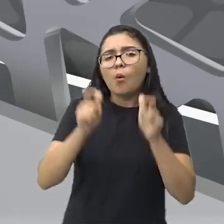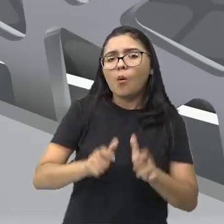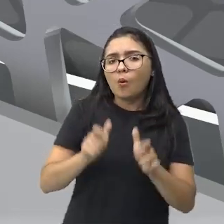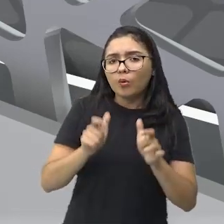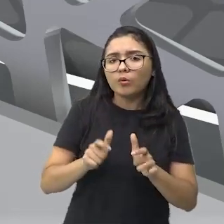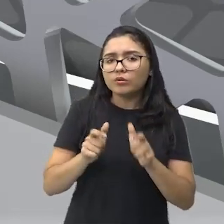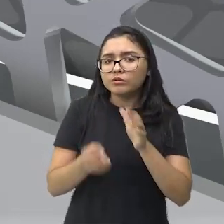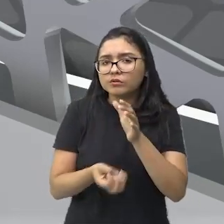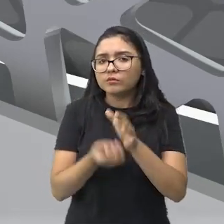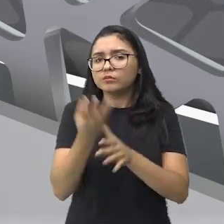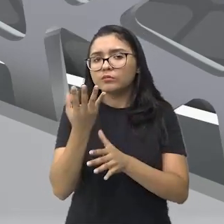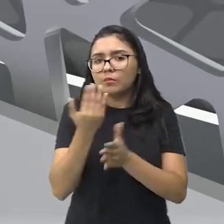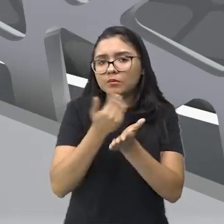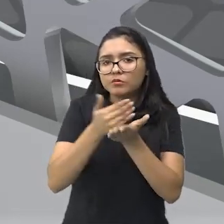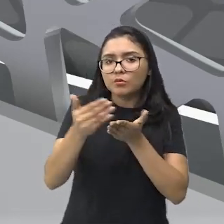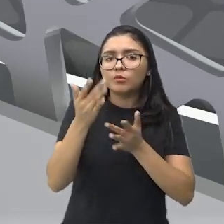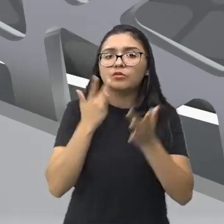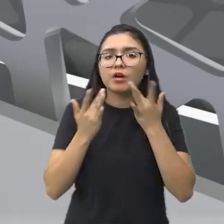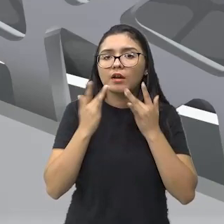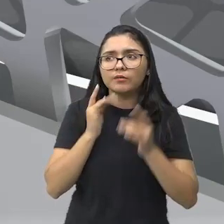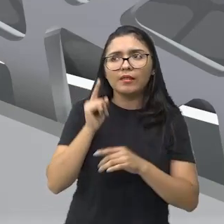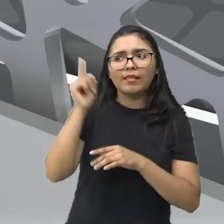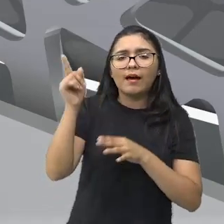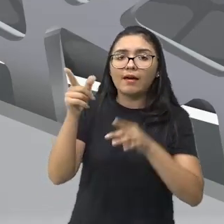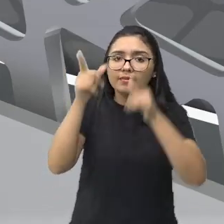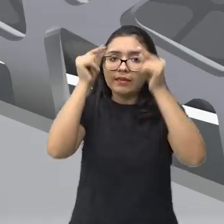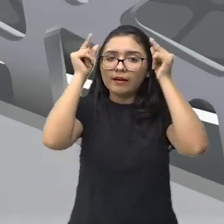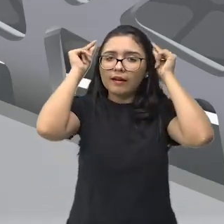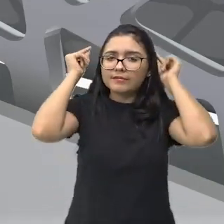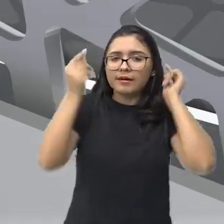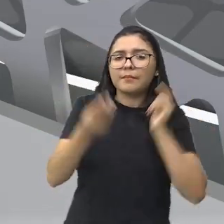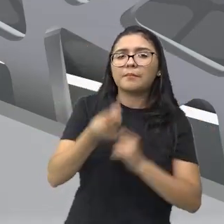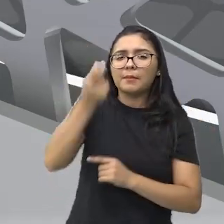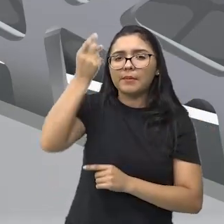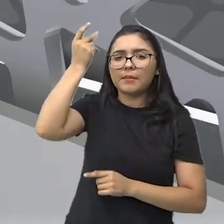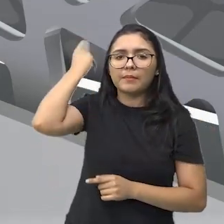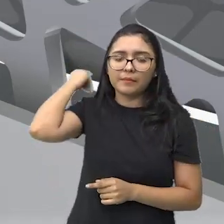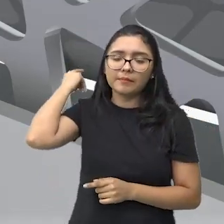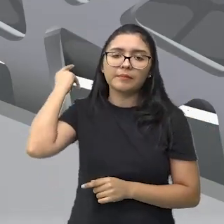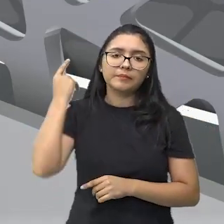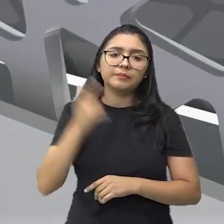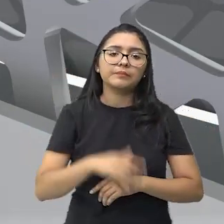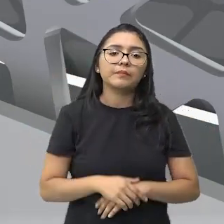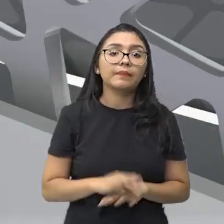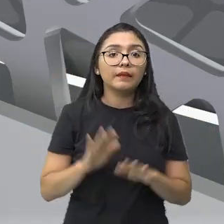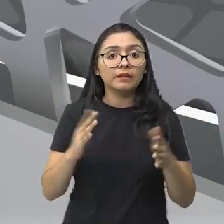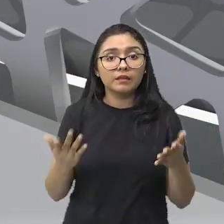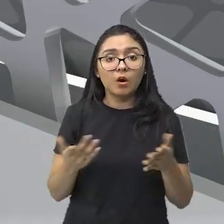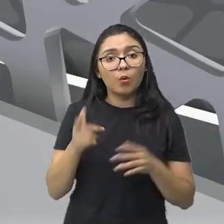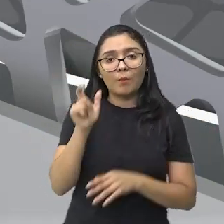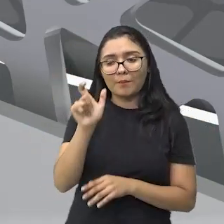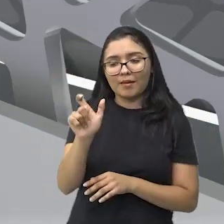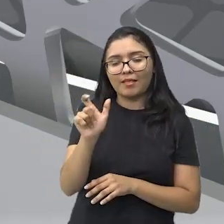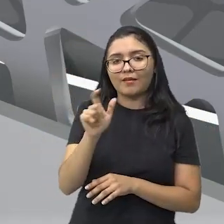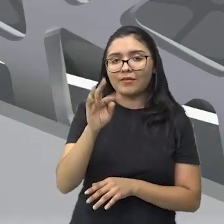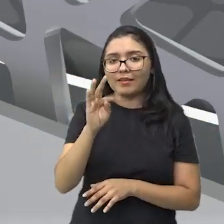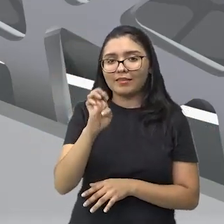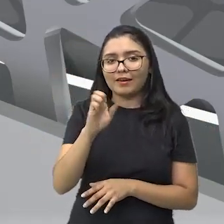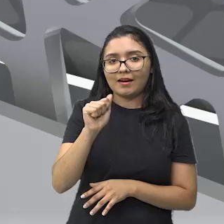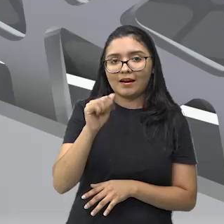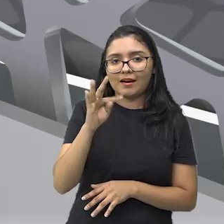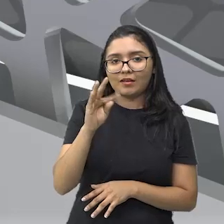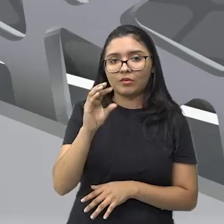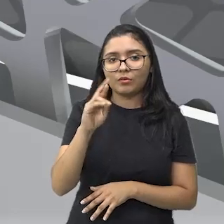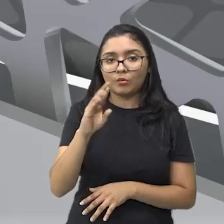teatro, na Grécia Antiga. Ah, mas já existia antes, mas não como nome de teatro. Então, ali não